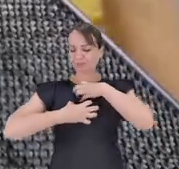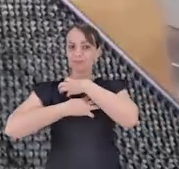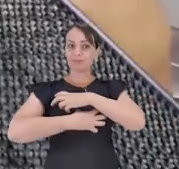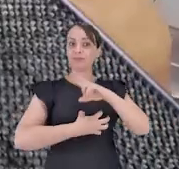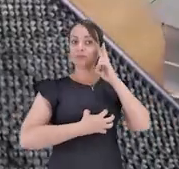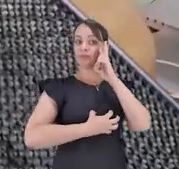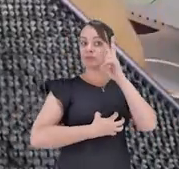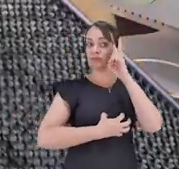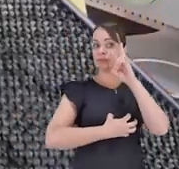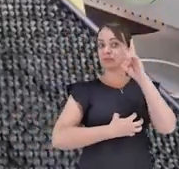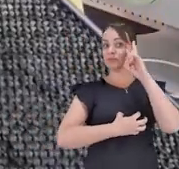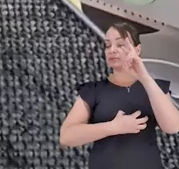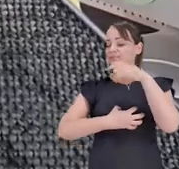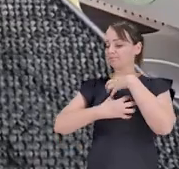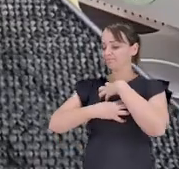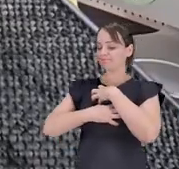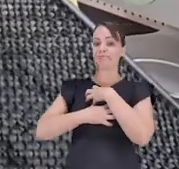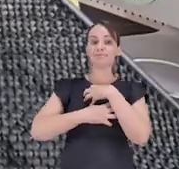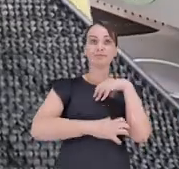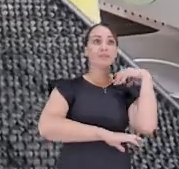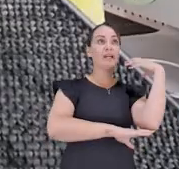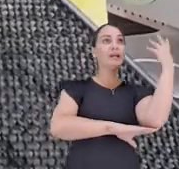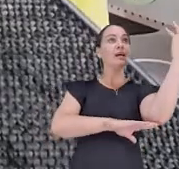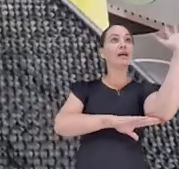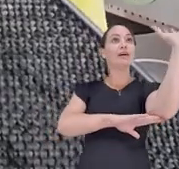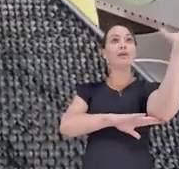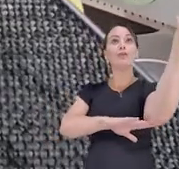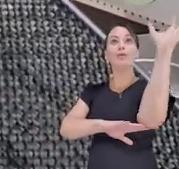lembranças. Vem da mata madeira.